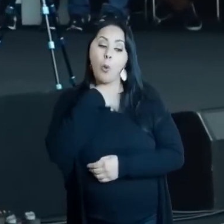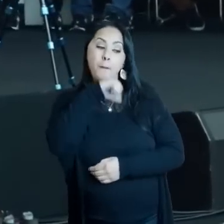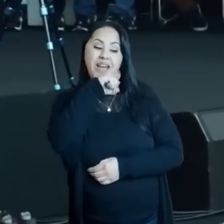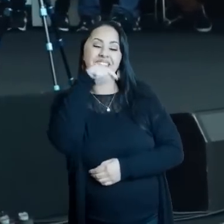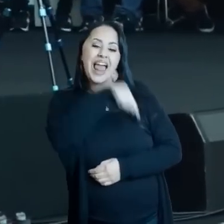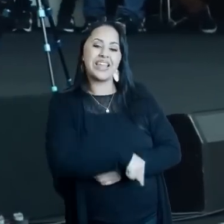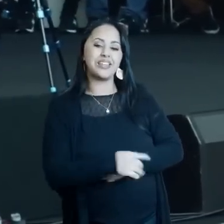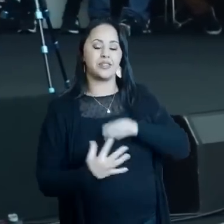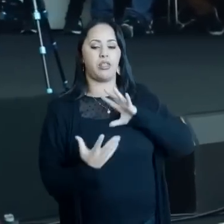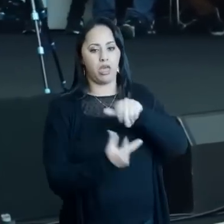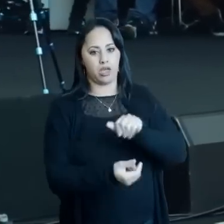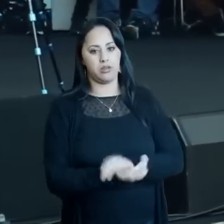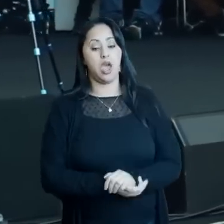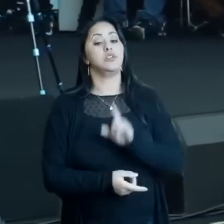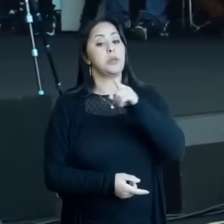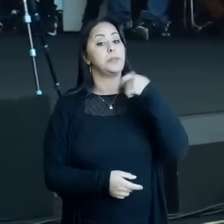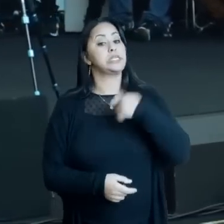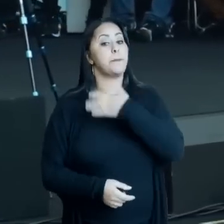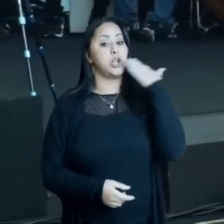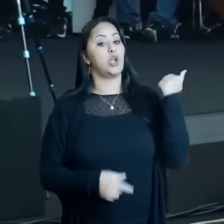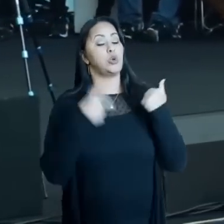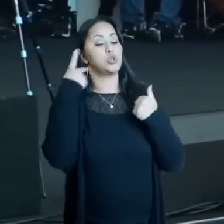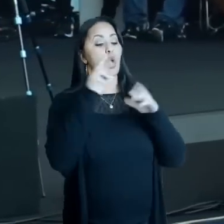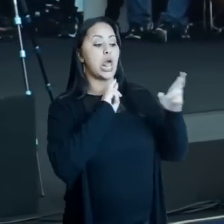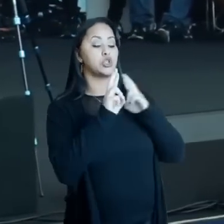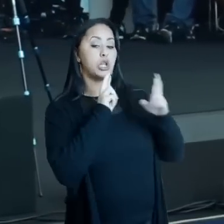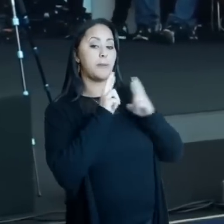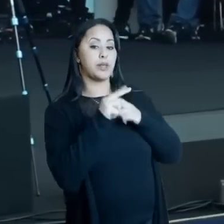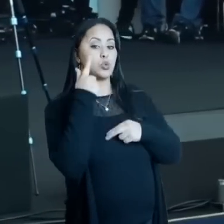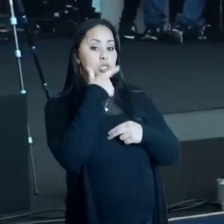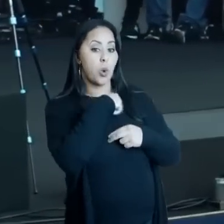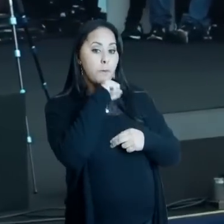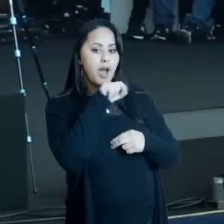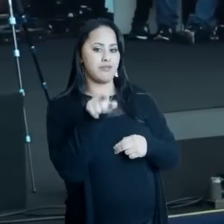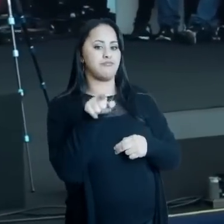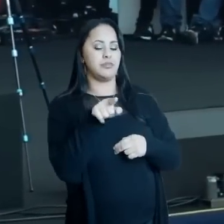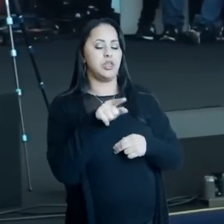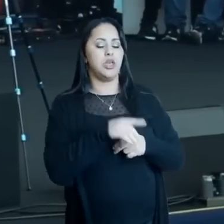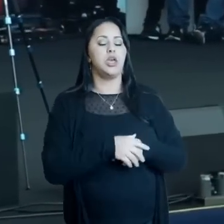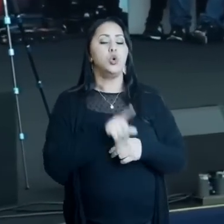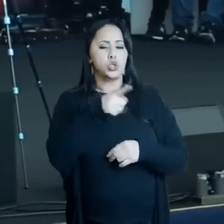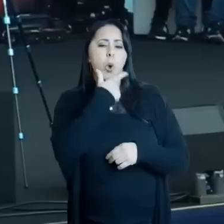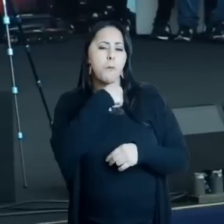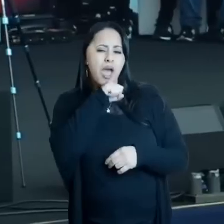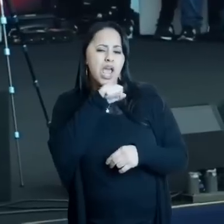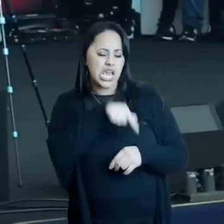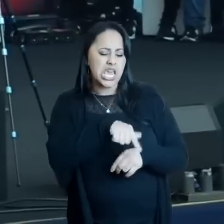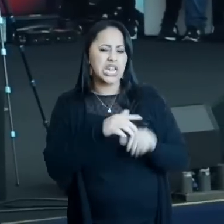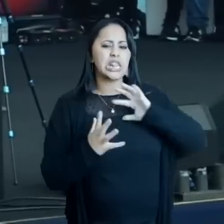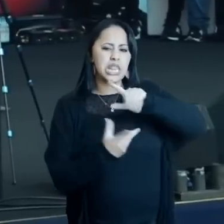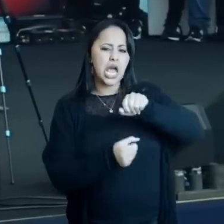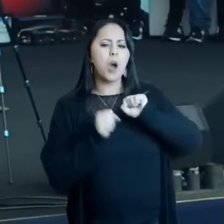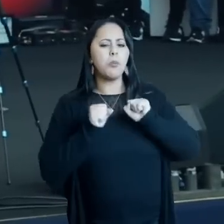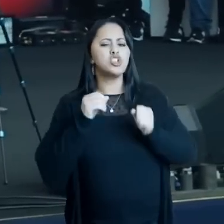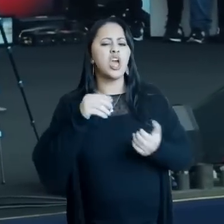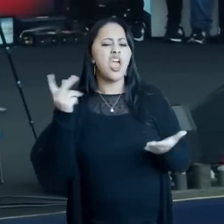ressignificar o seu relacionamento com o seu pai aqui na Terra, porque o seu pai pode ter falhado com você, mas ele não falhou não, ele nunca falha. Então,